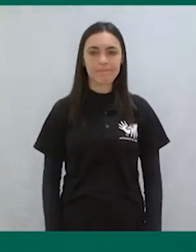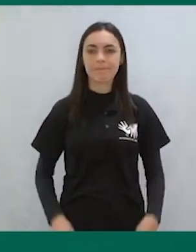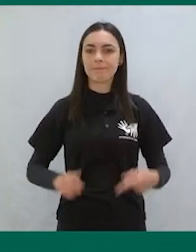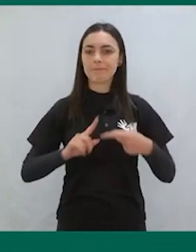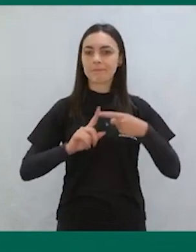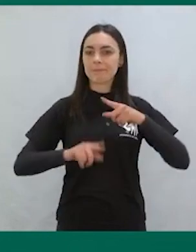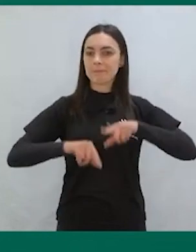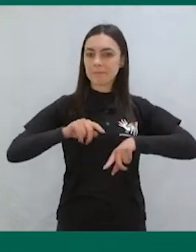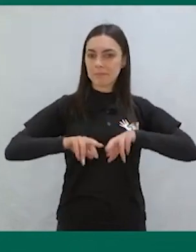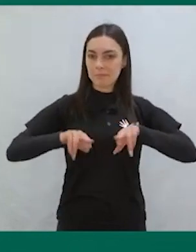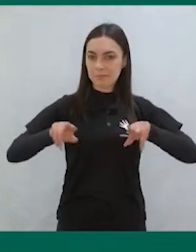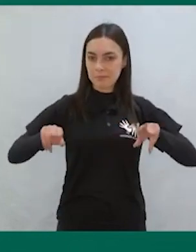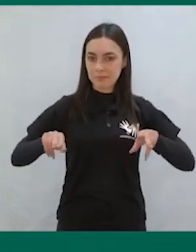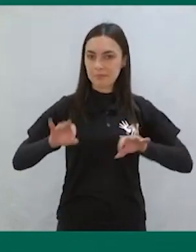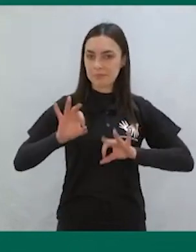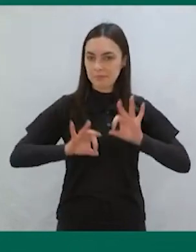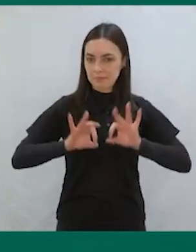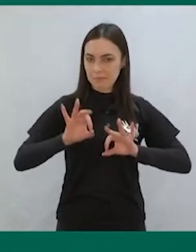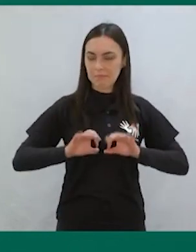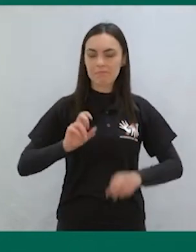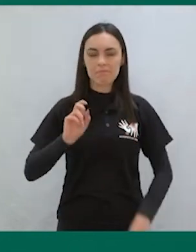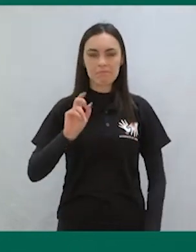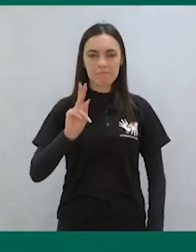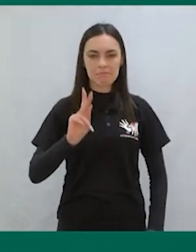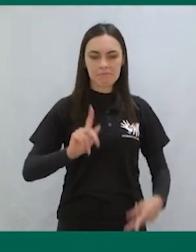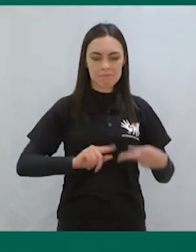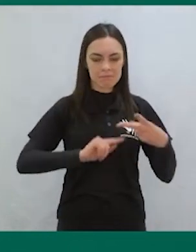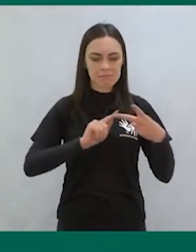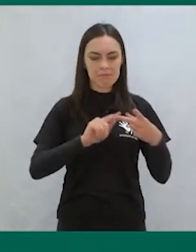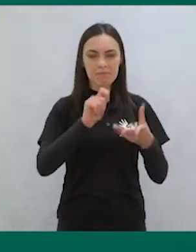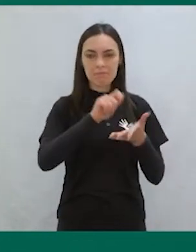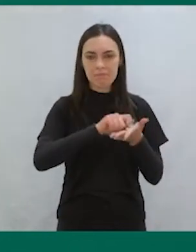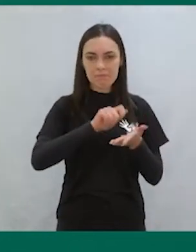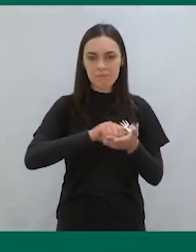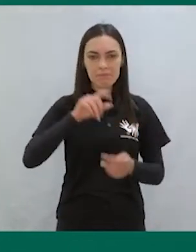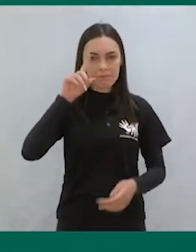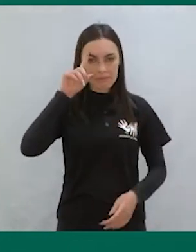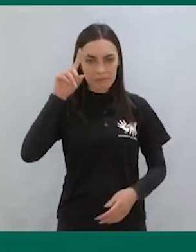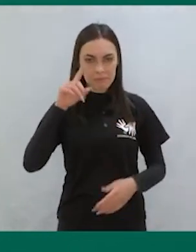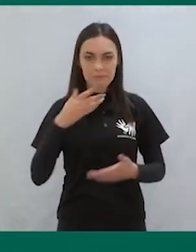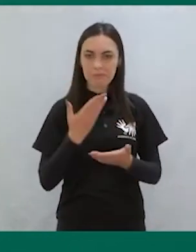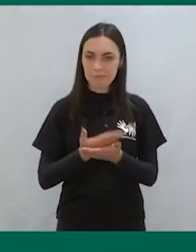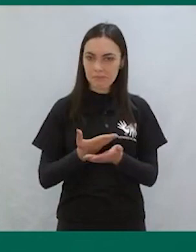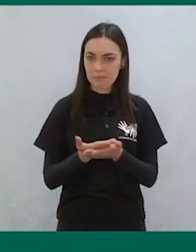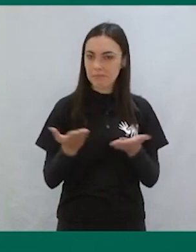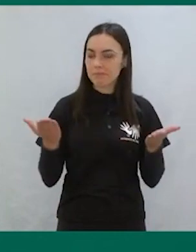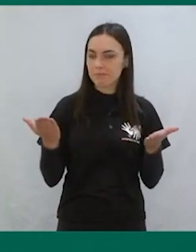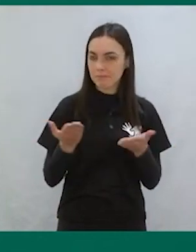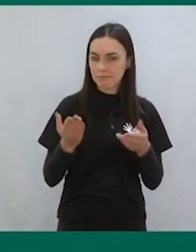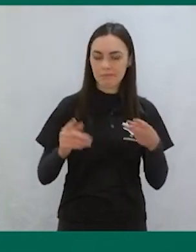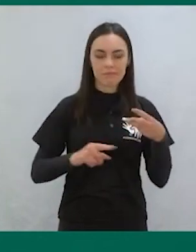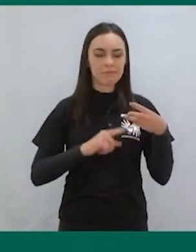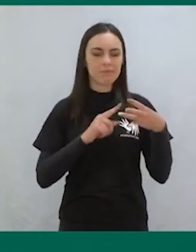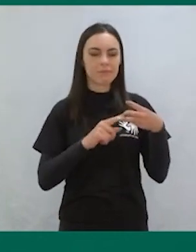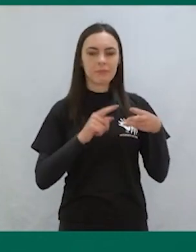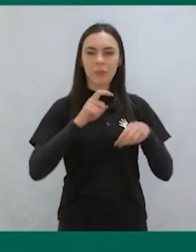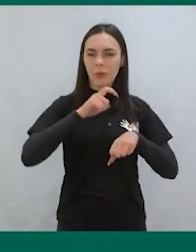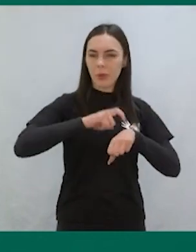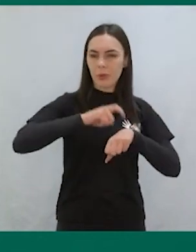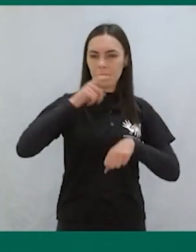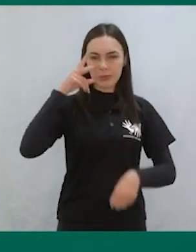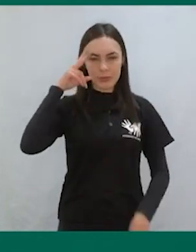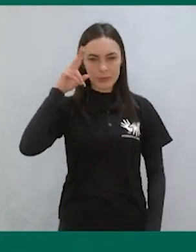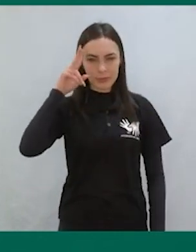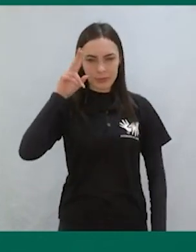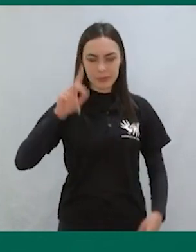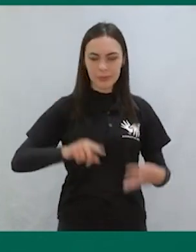rotina. Organizamos os materiais, registramos a data e a aula, tivemos